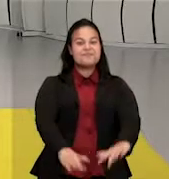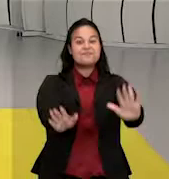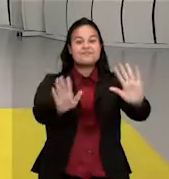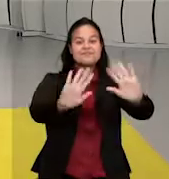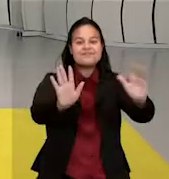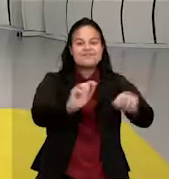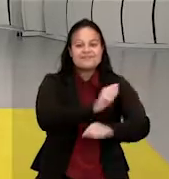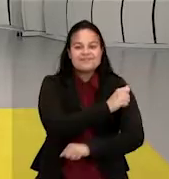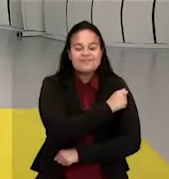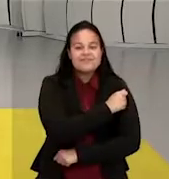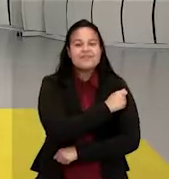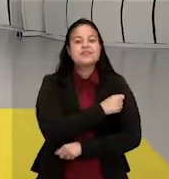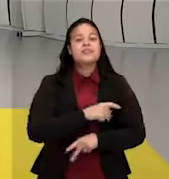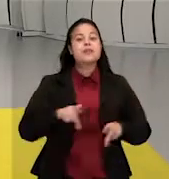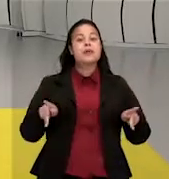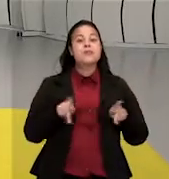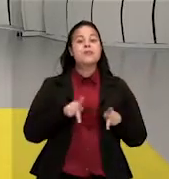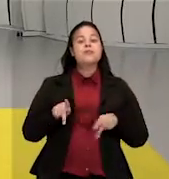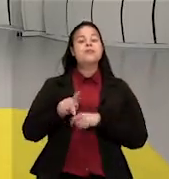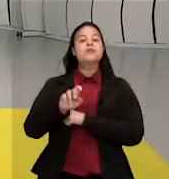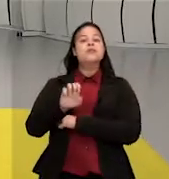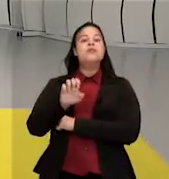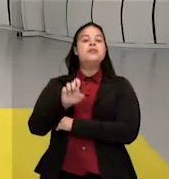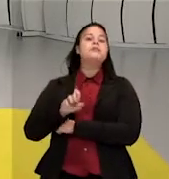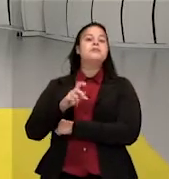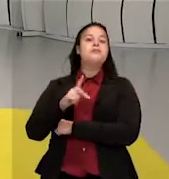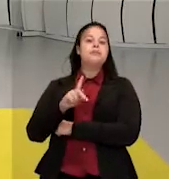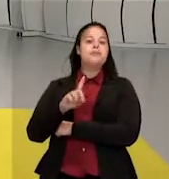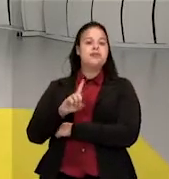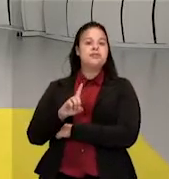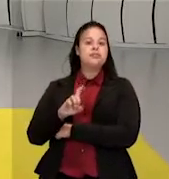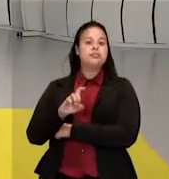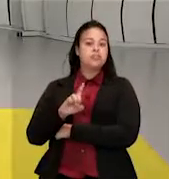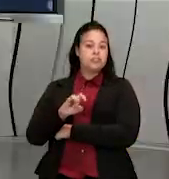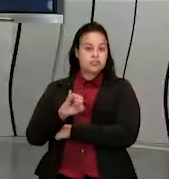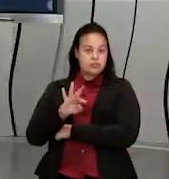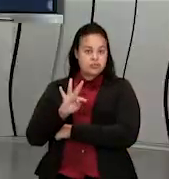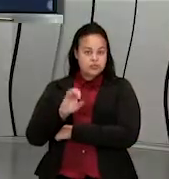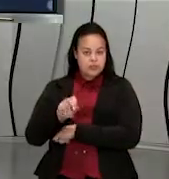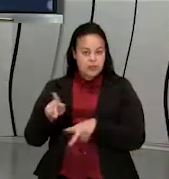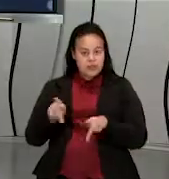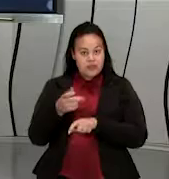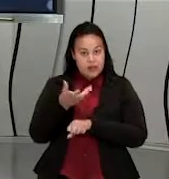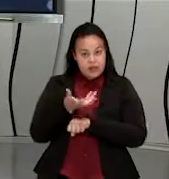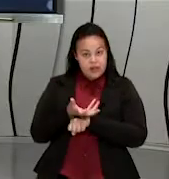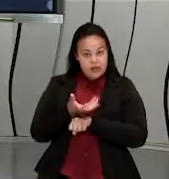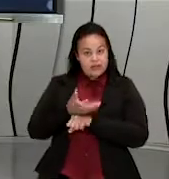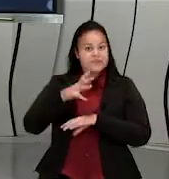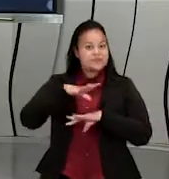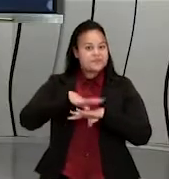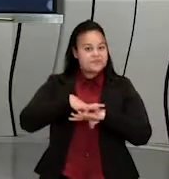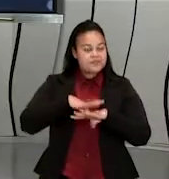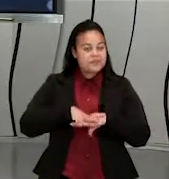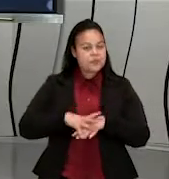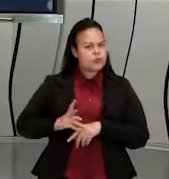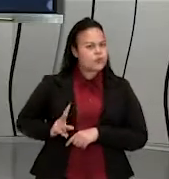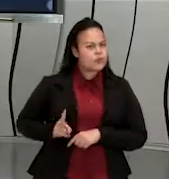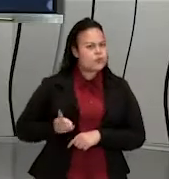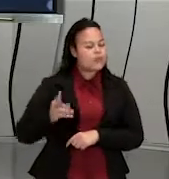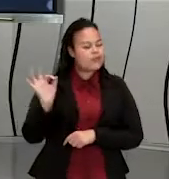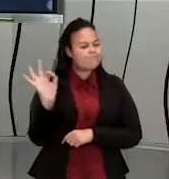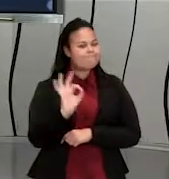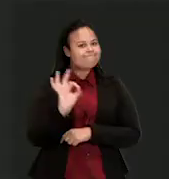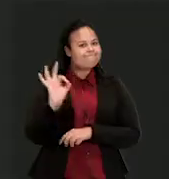Olá, estudantes. Eu sou o professor Expedito, professor de matemática, e hoje nós vamos estar dando continuidade, à aula de